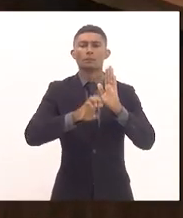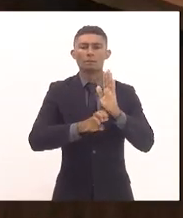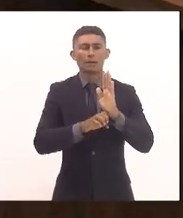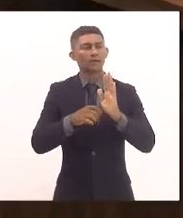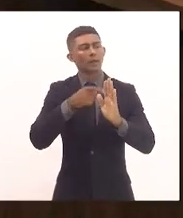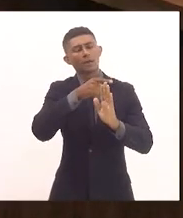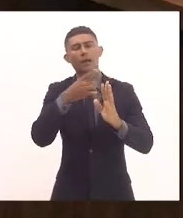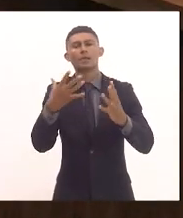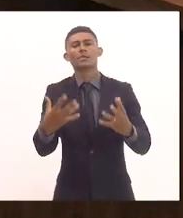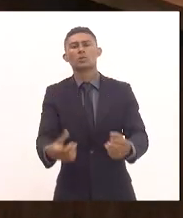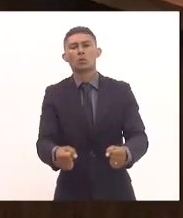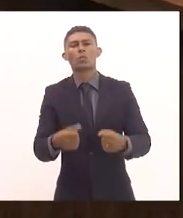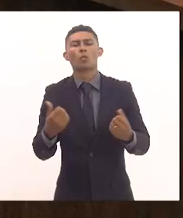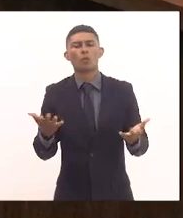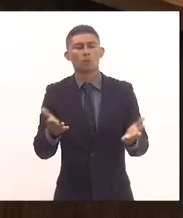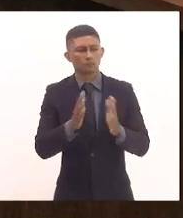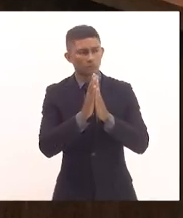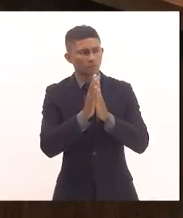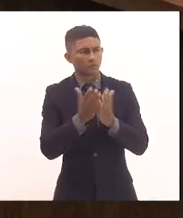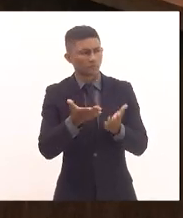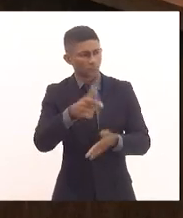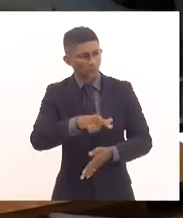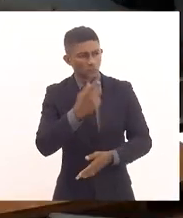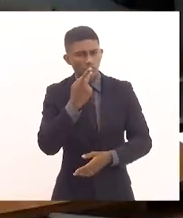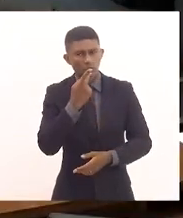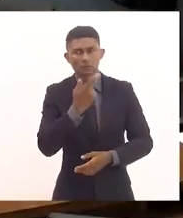acatou, por favor.